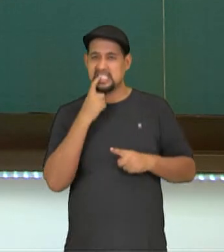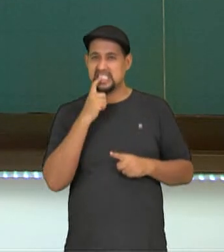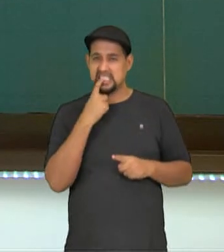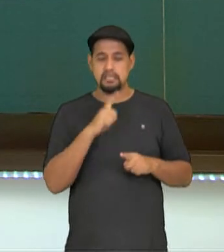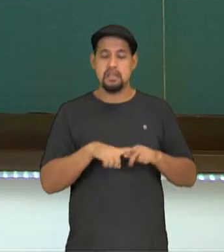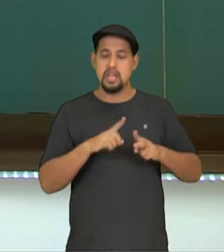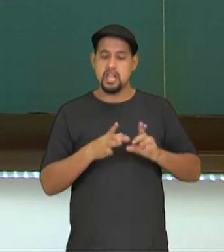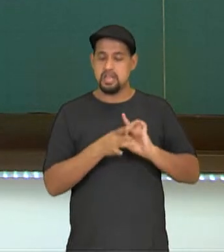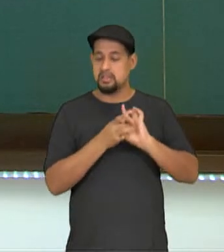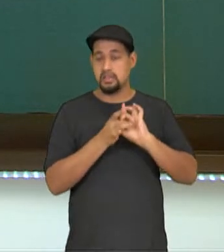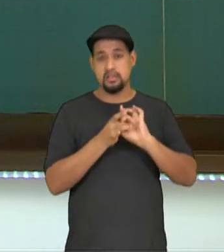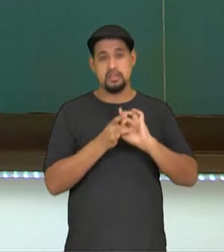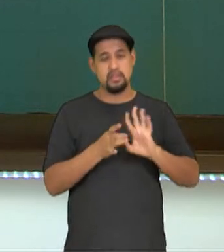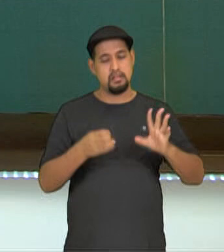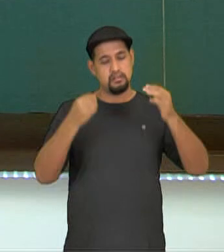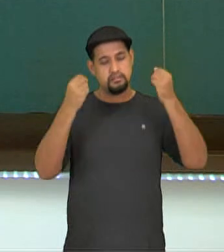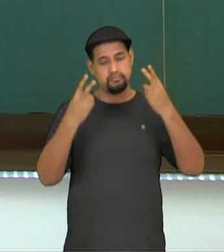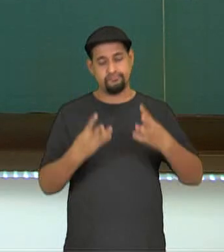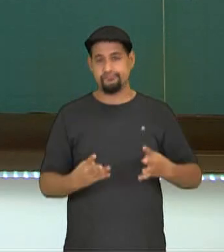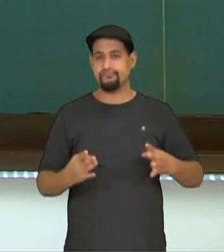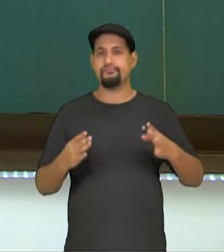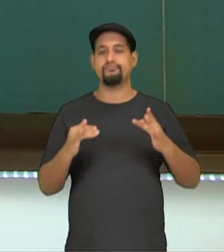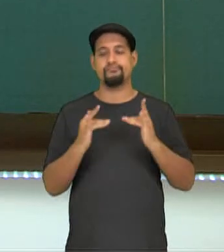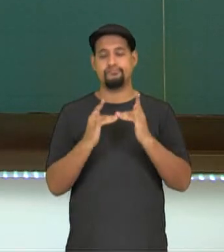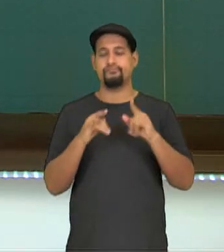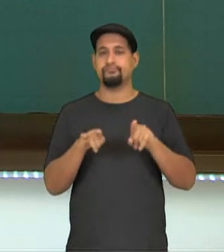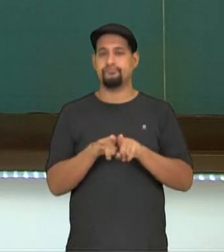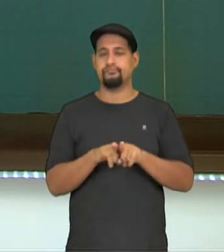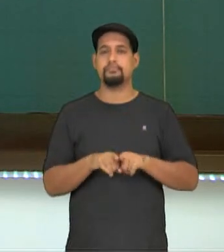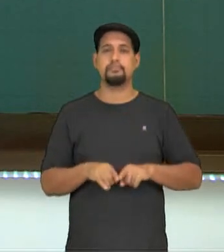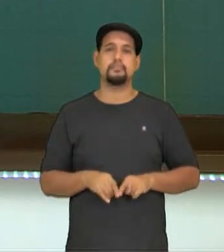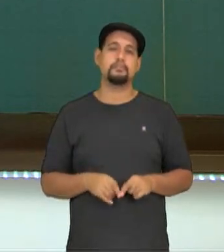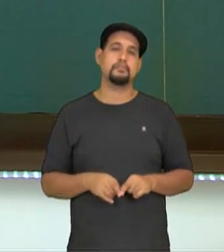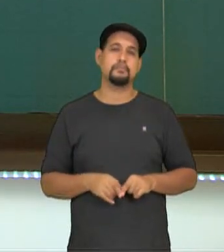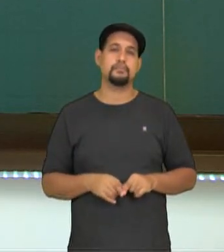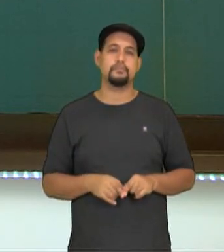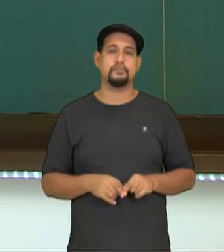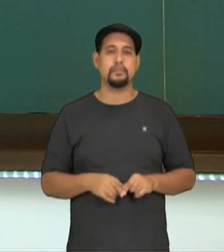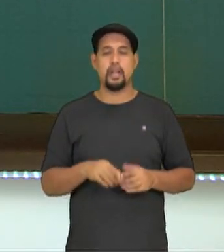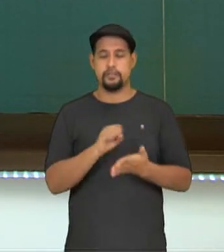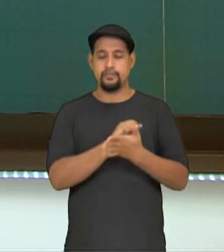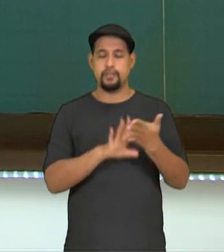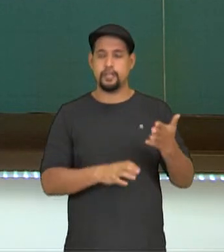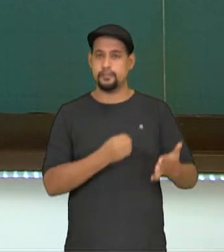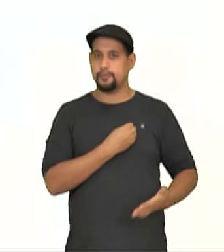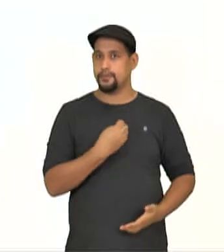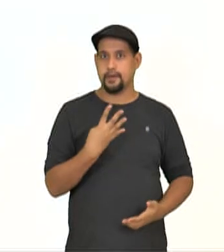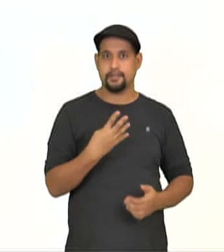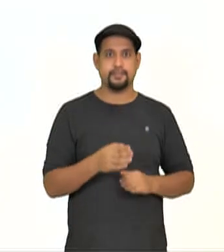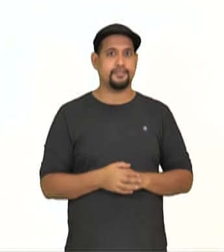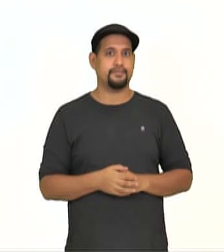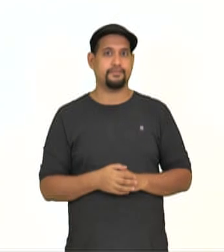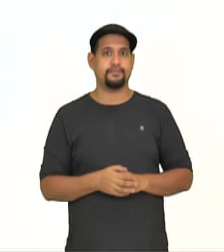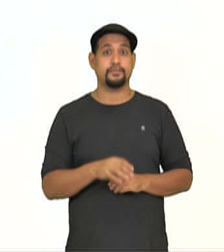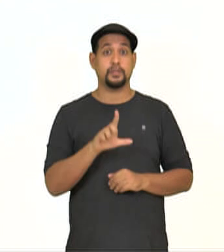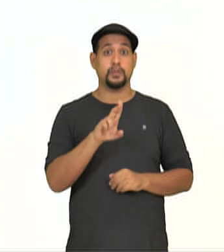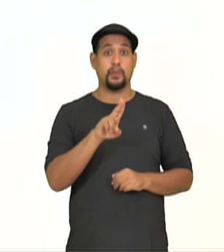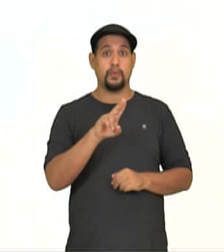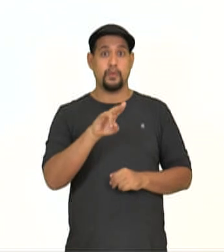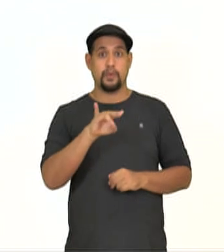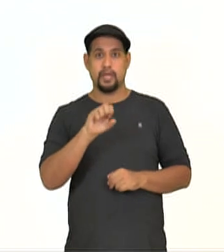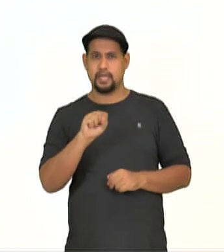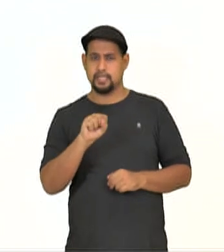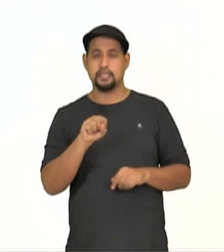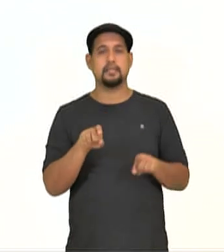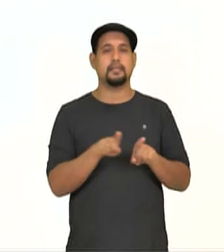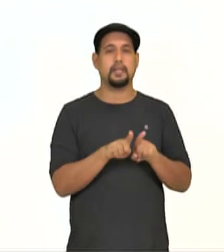ele deixou essa escrita ali no seu túmulo também. Vamos para a atividade 4? Luís Vaz de Camões e